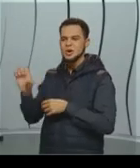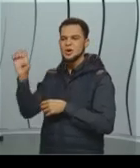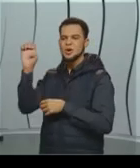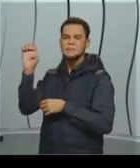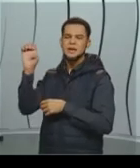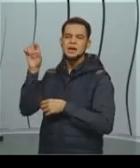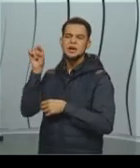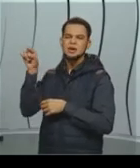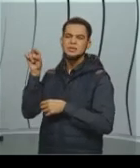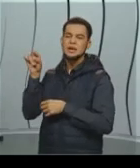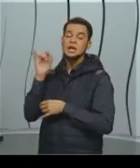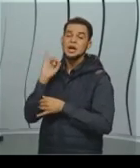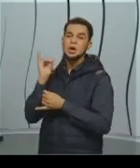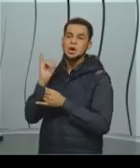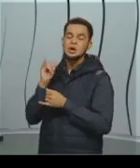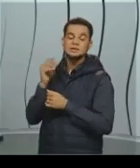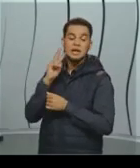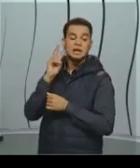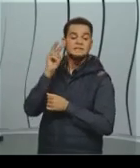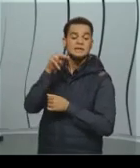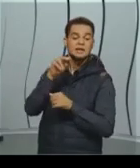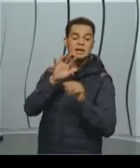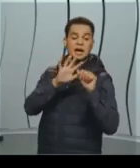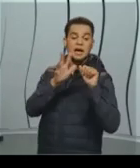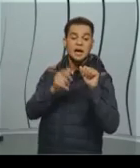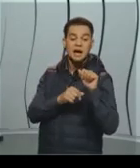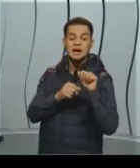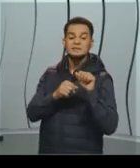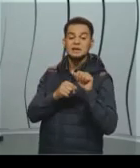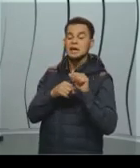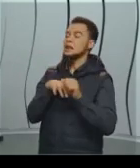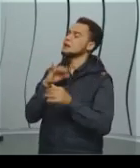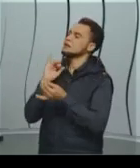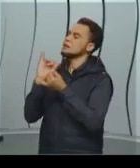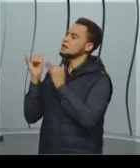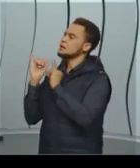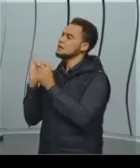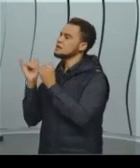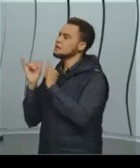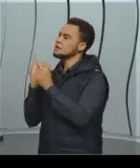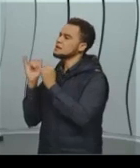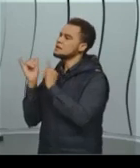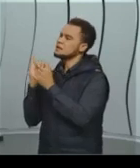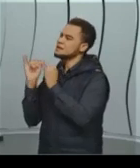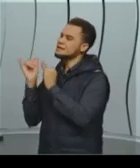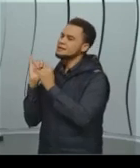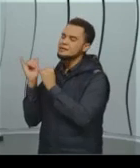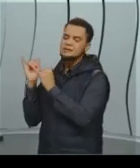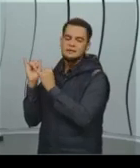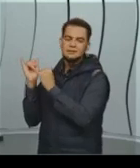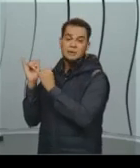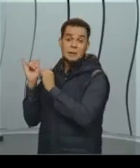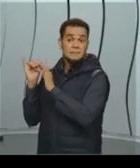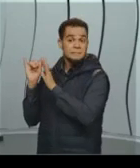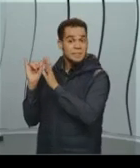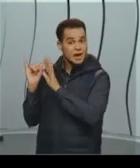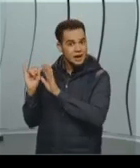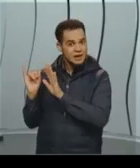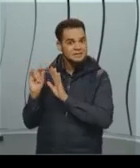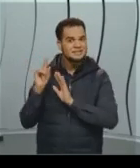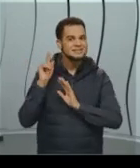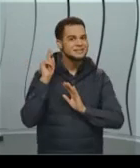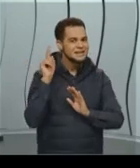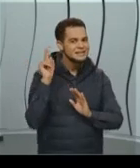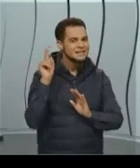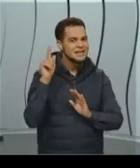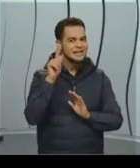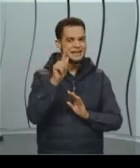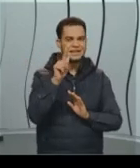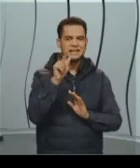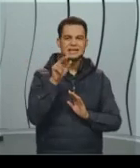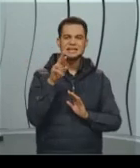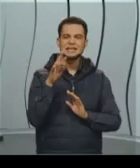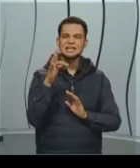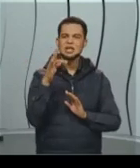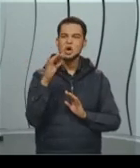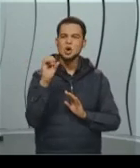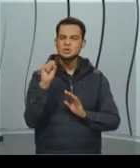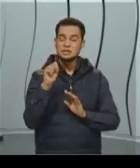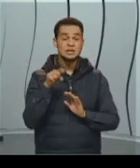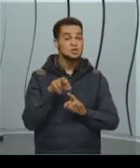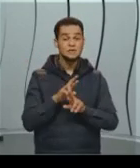eurocêntricos que enxergavam a cultura do continente africano a partir da cultura europeia. E essa visão, ela tendia